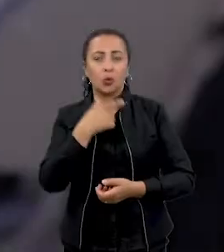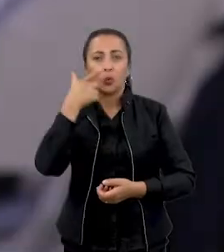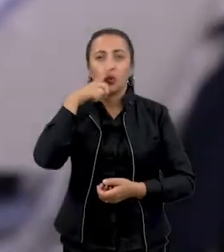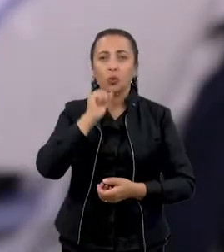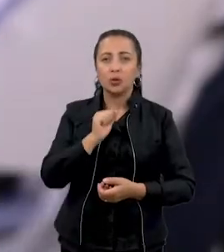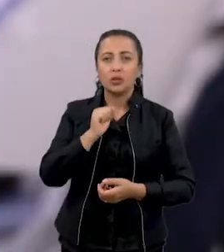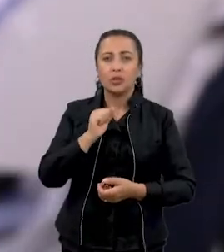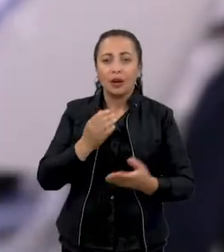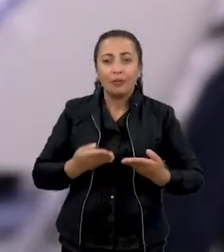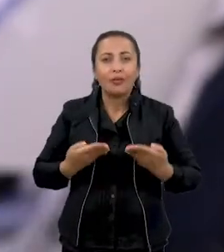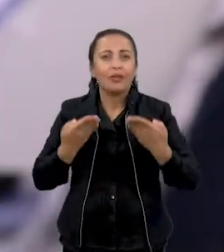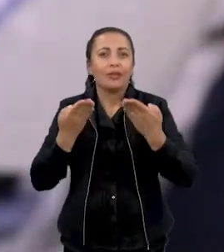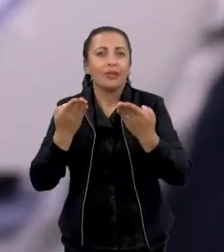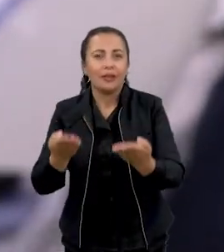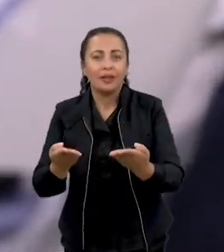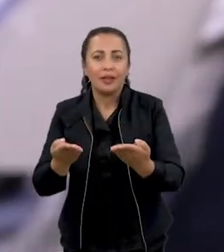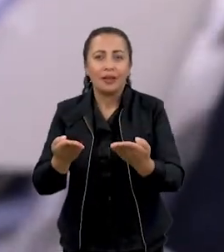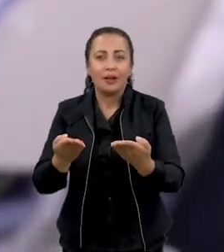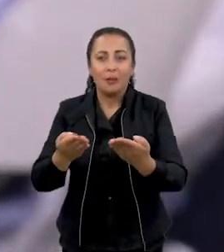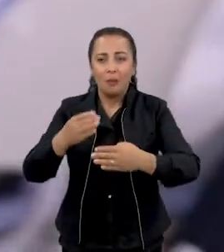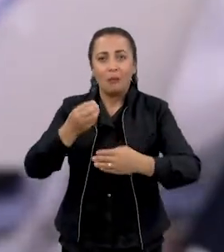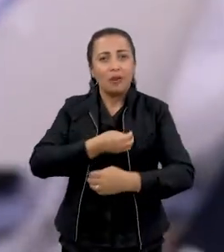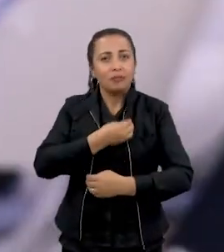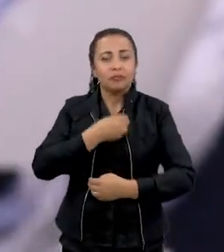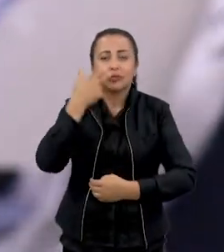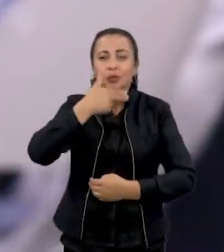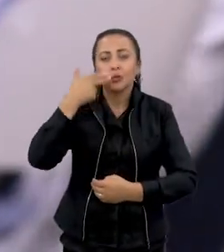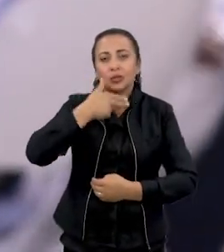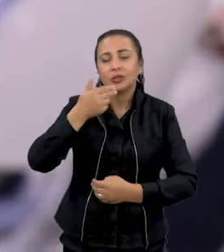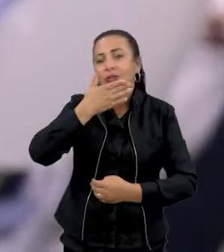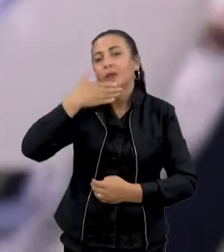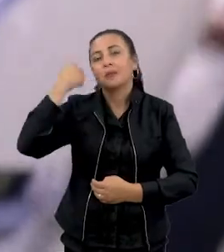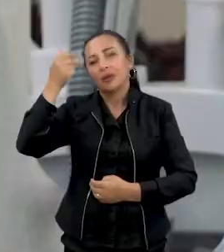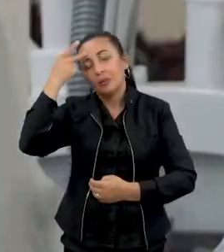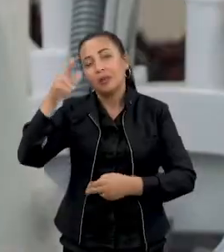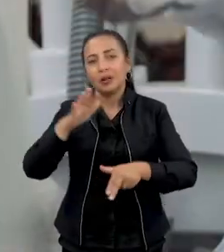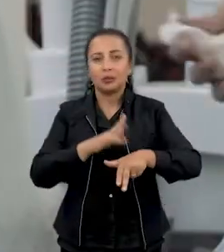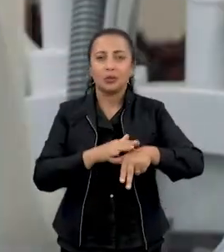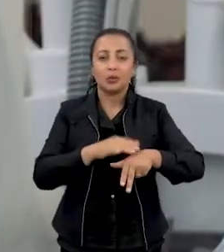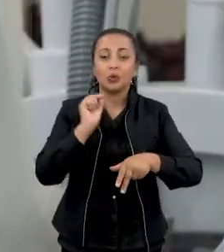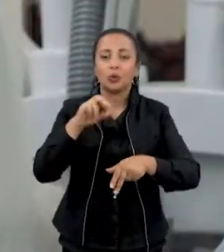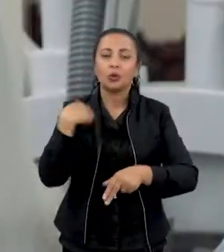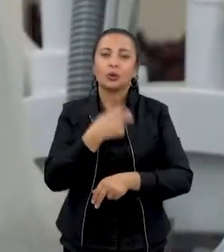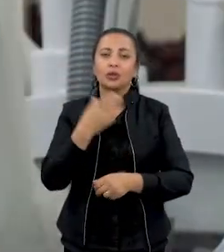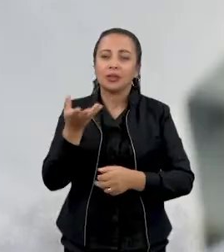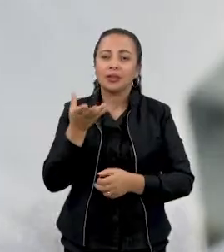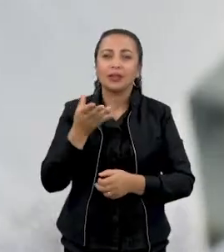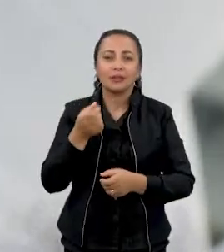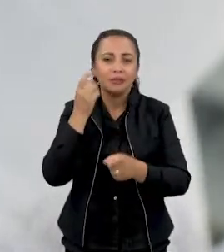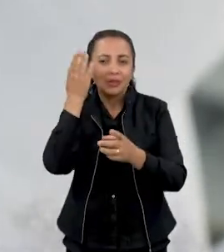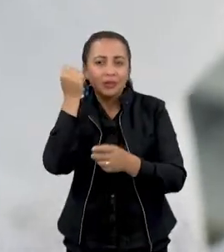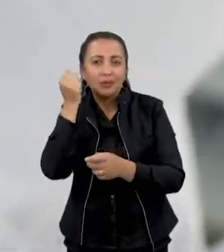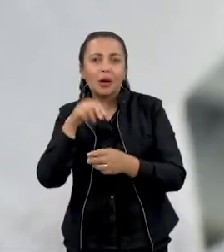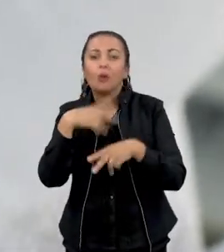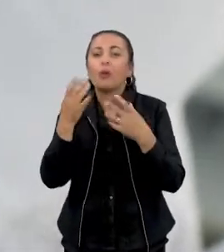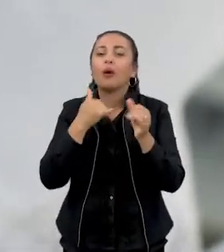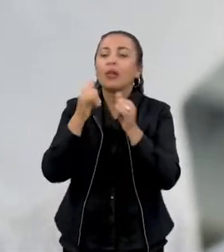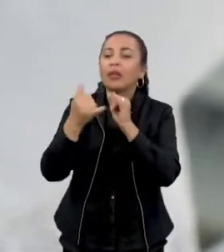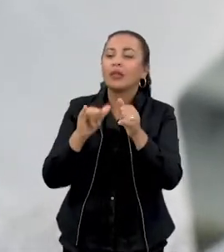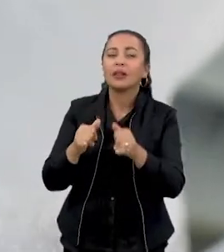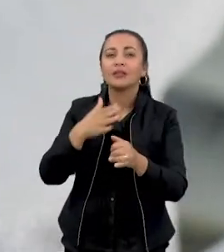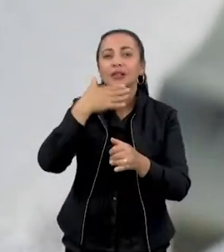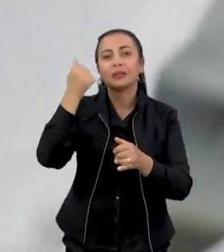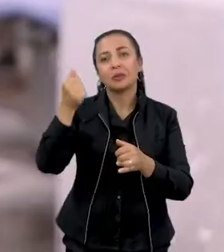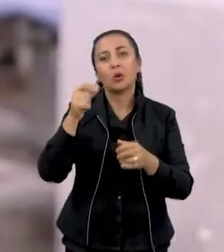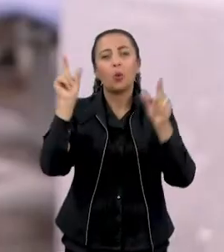A gente conseguiu ali dar uma condição nutricional para essas pacientes melhor. E o que a gente quer descobrir é qual que é o laser que vai ter uma